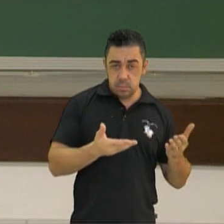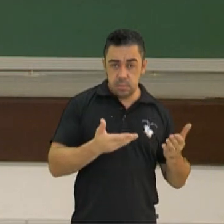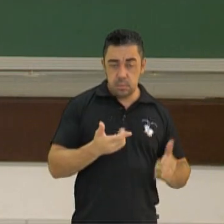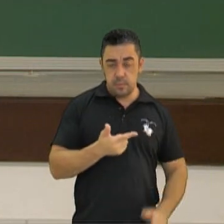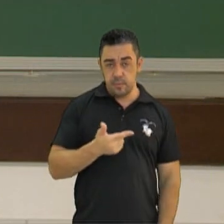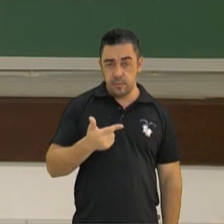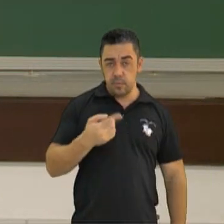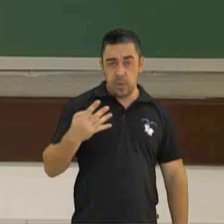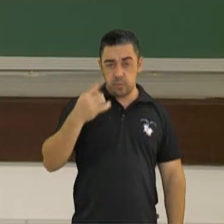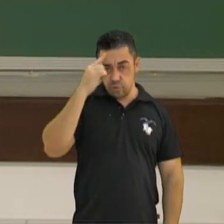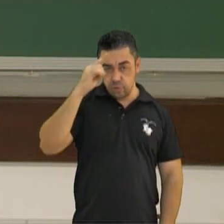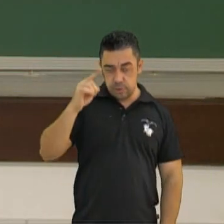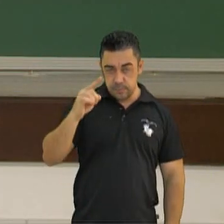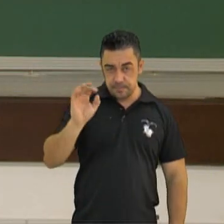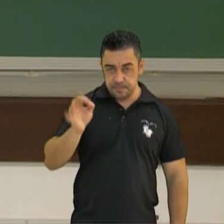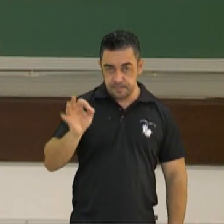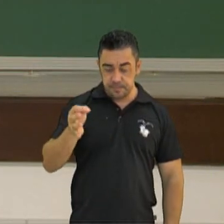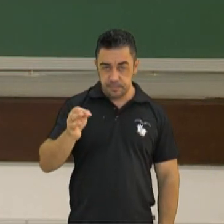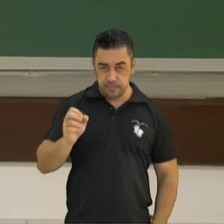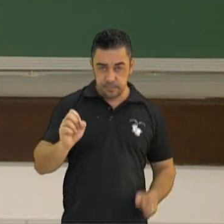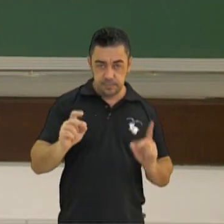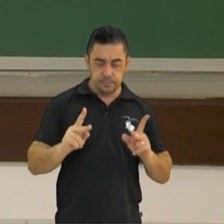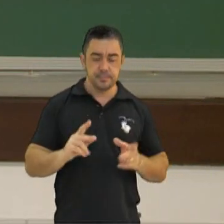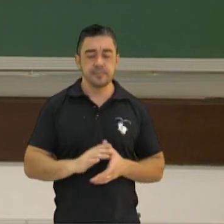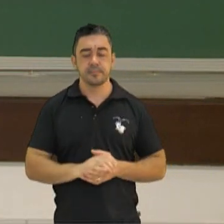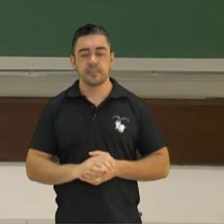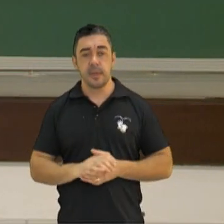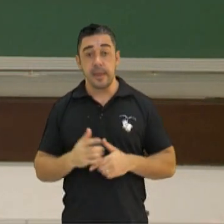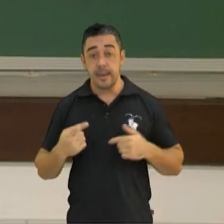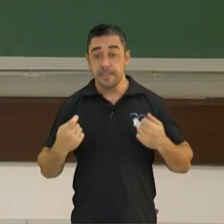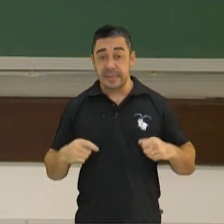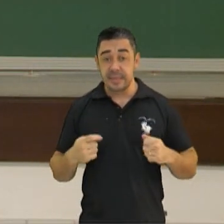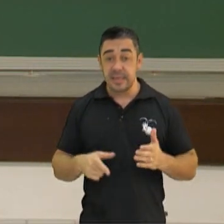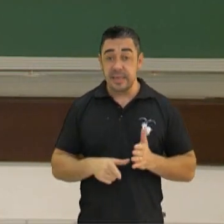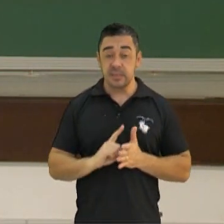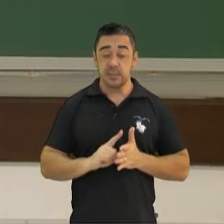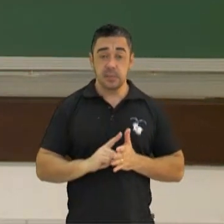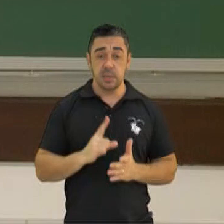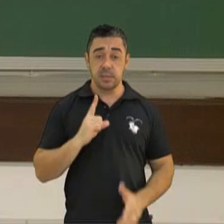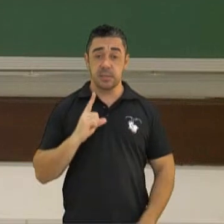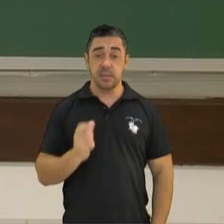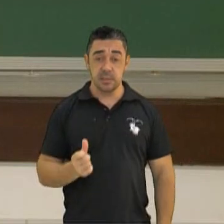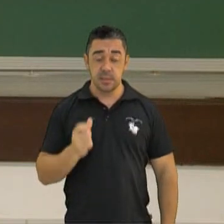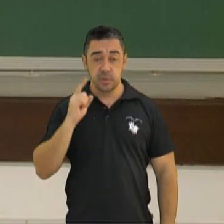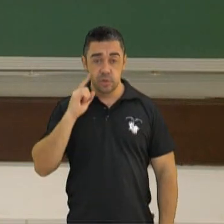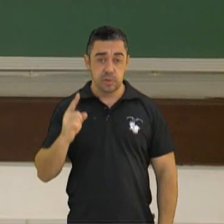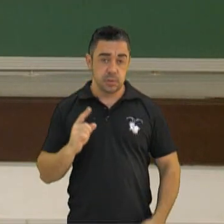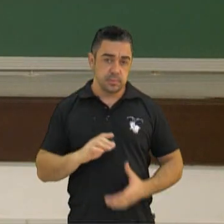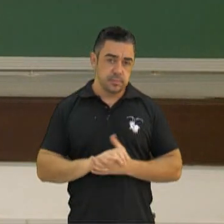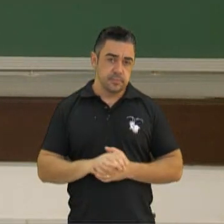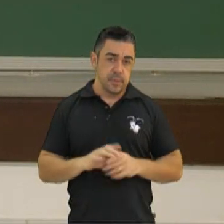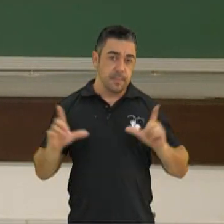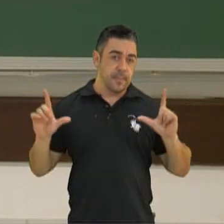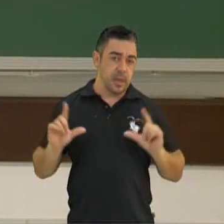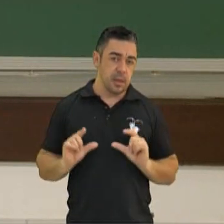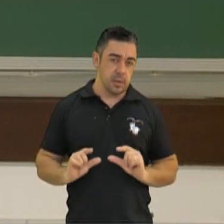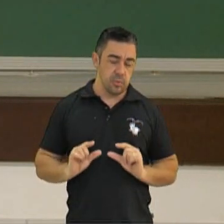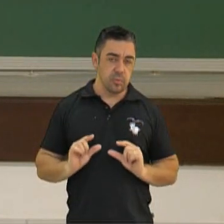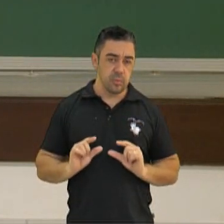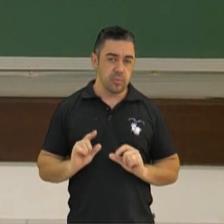em 24 dias, ok? Eles precisam do pedido em 16 dias, ou seja, em menos